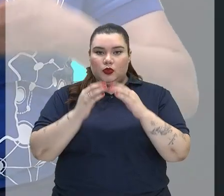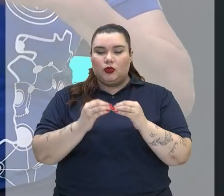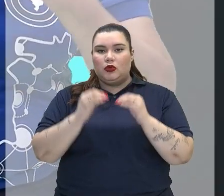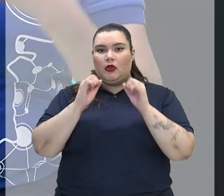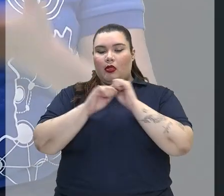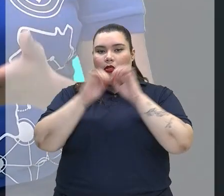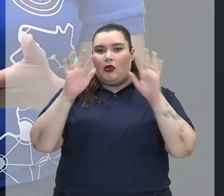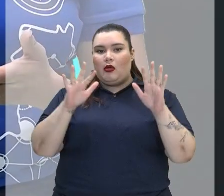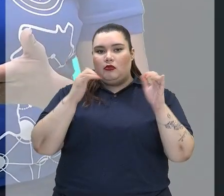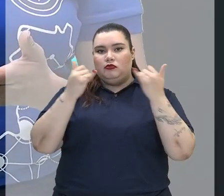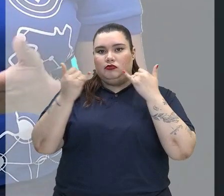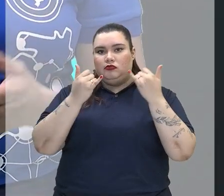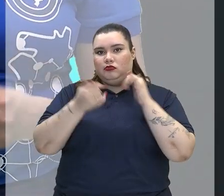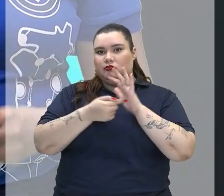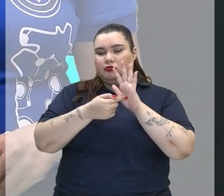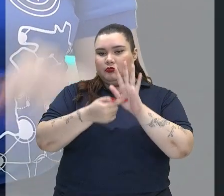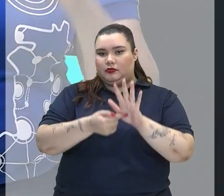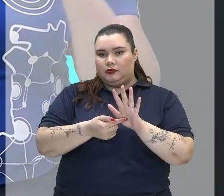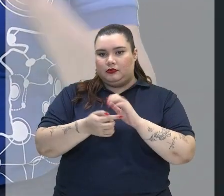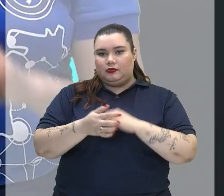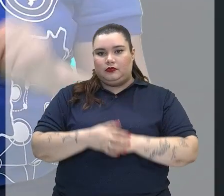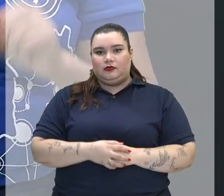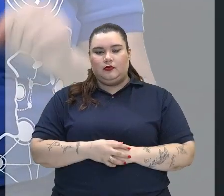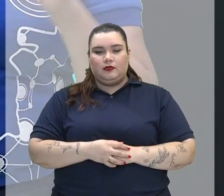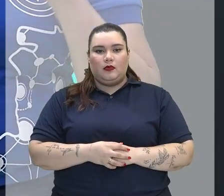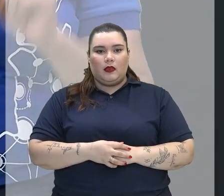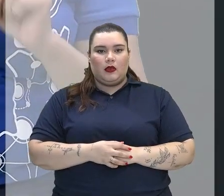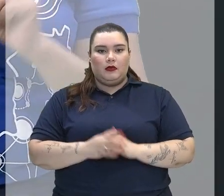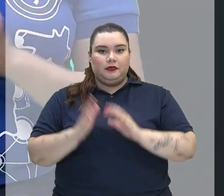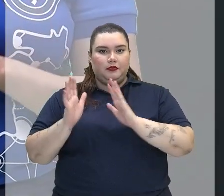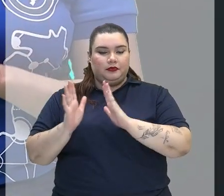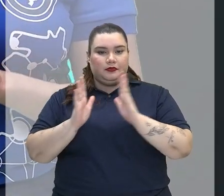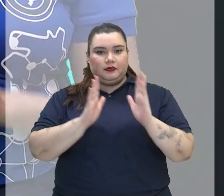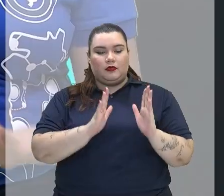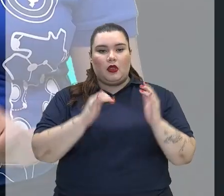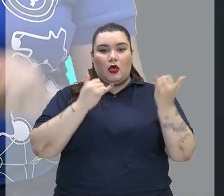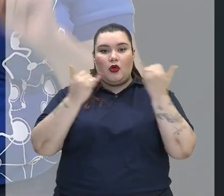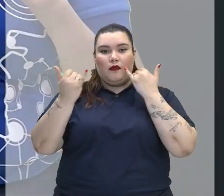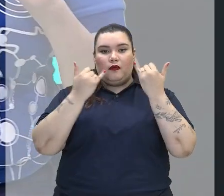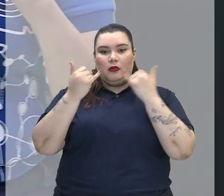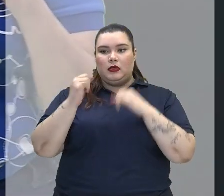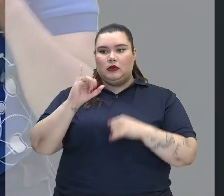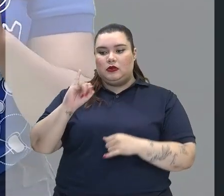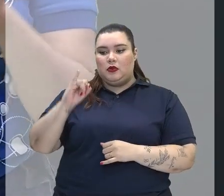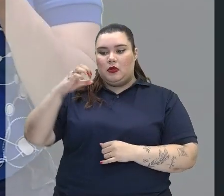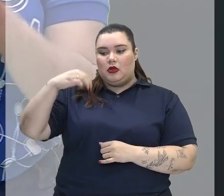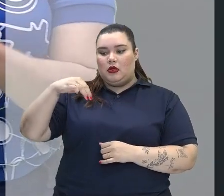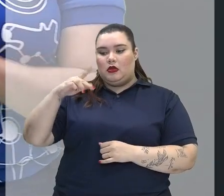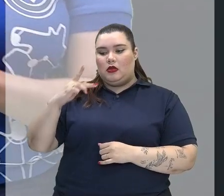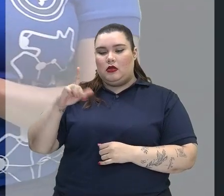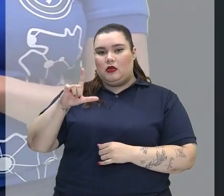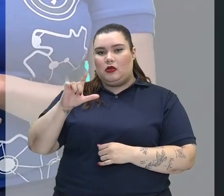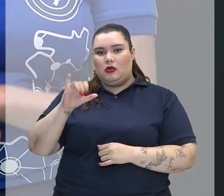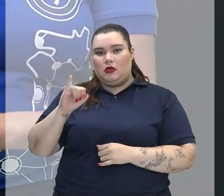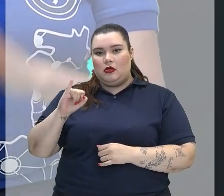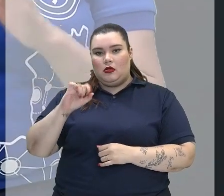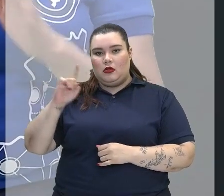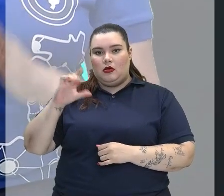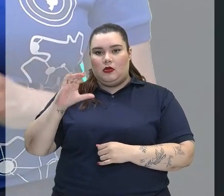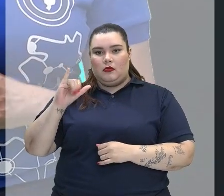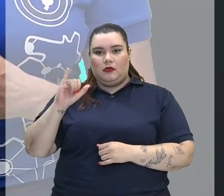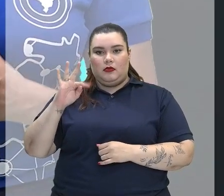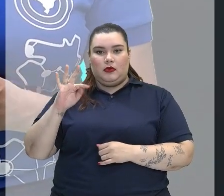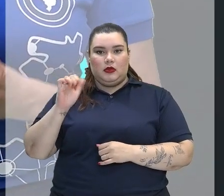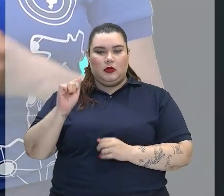e bem explícito. A informação implícita, né, já é um caso diferente,